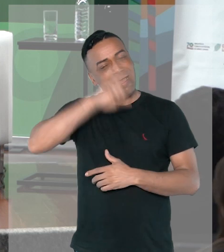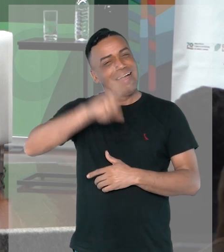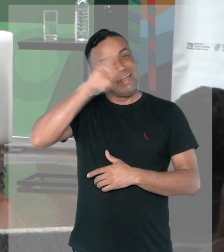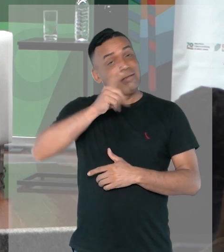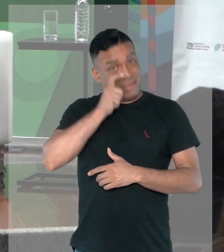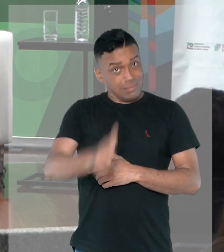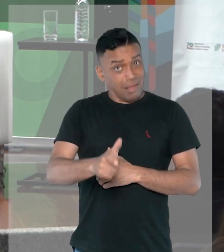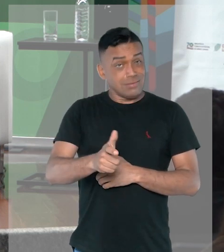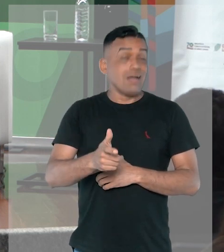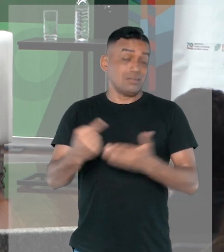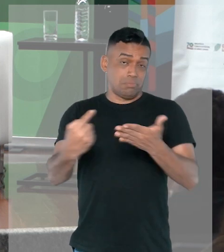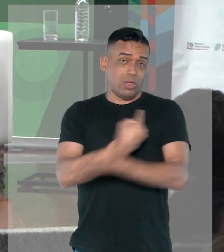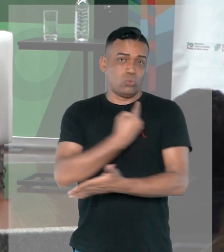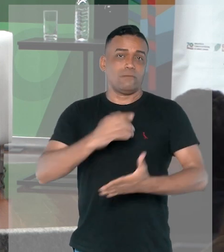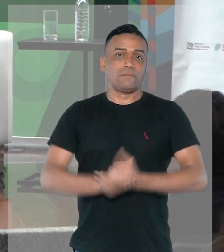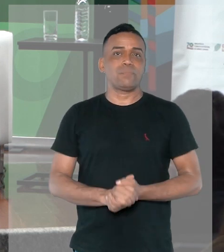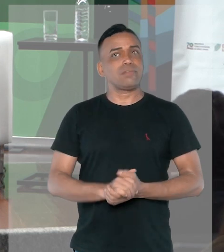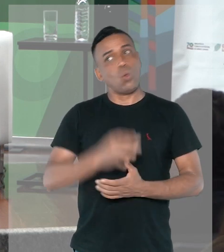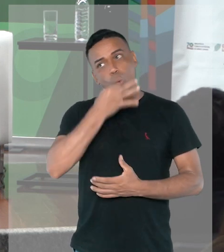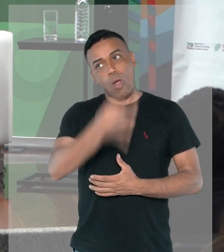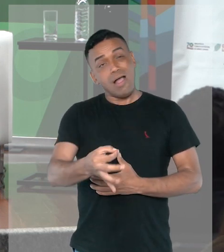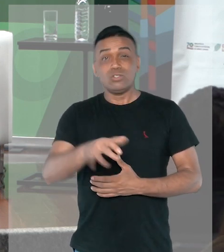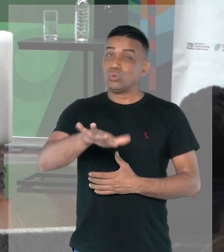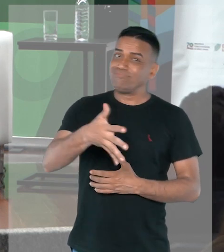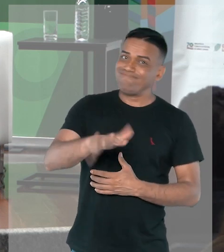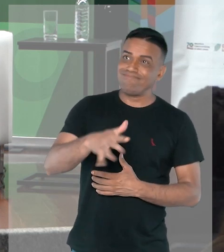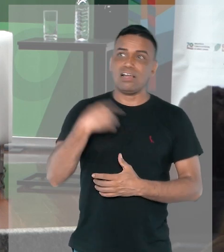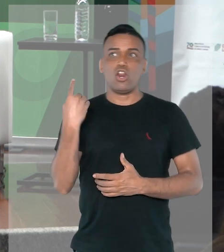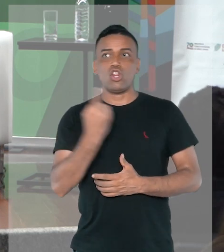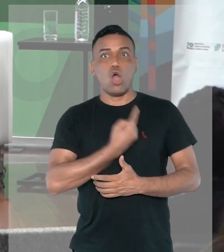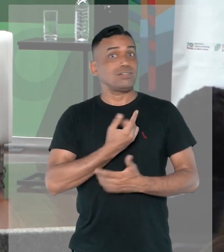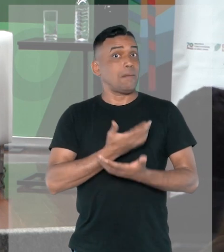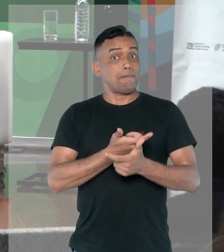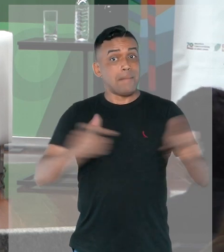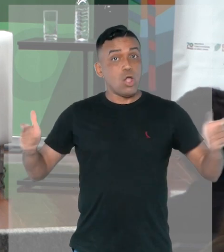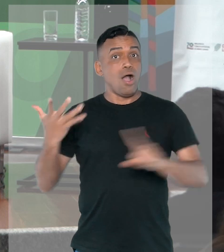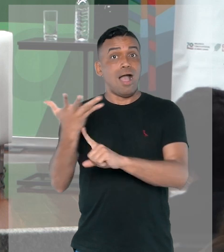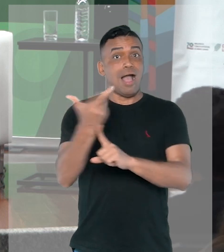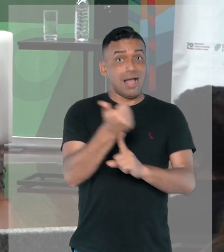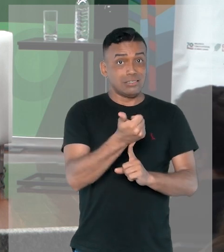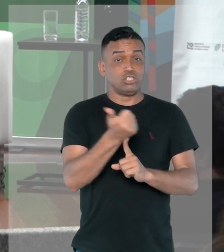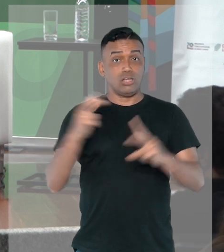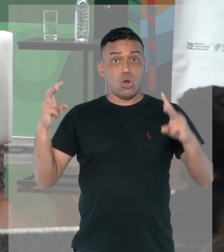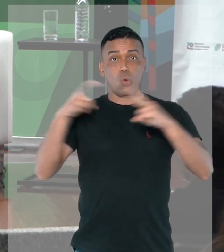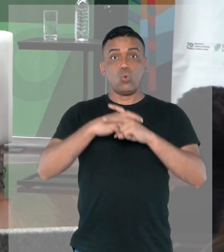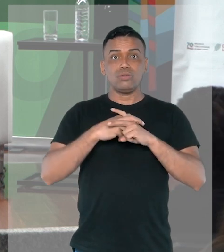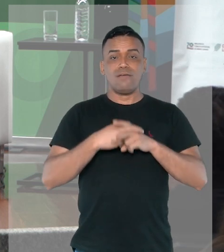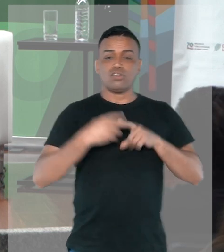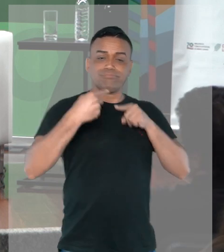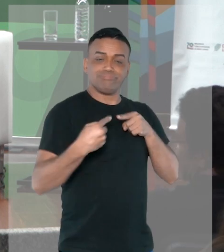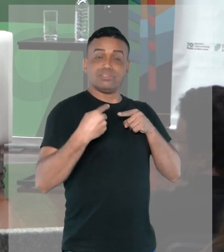Mas é interessante essa pergunta, né? Eu acho que talvez a nossa grande arte marcial é uma luta de você com